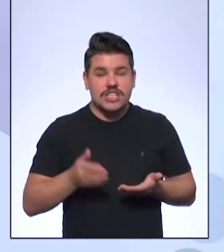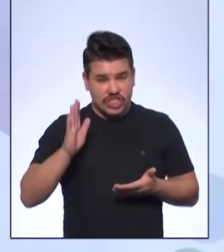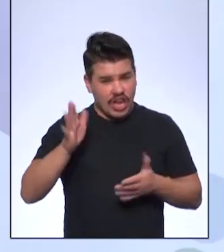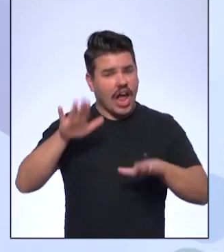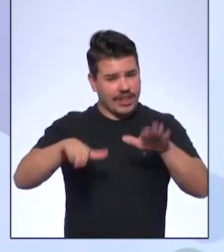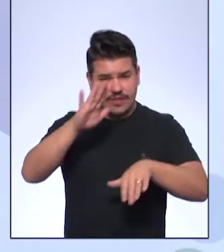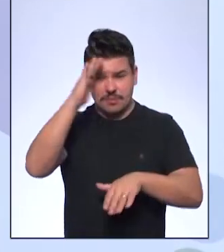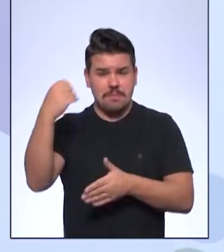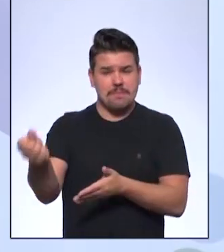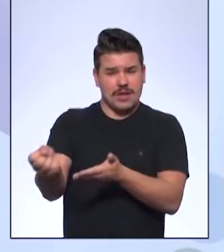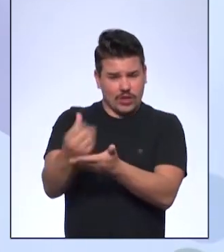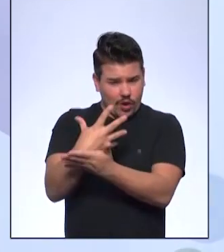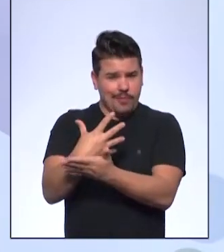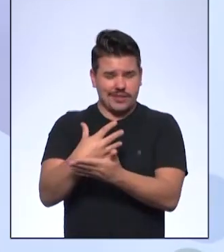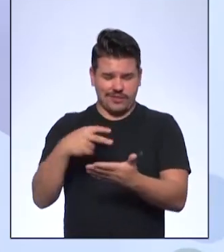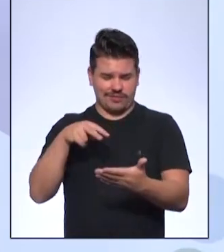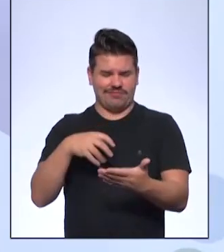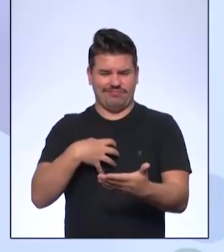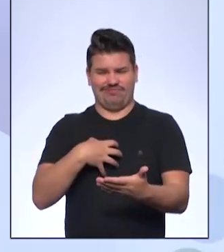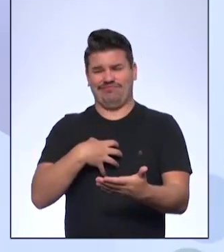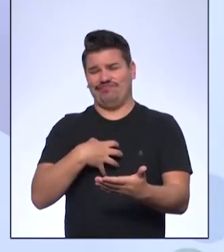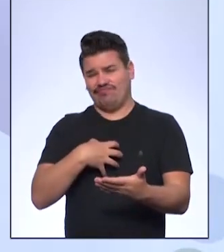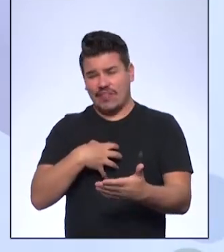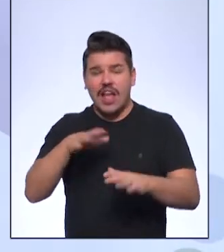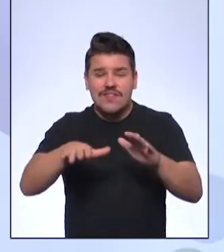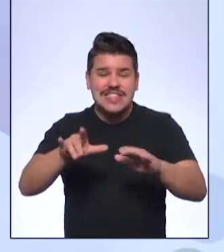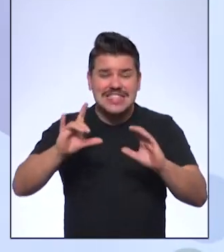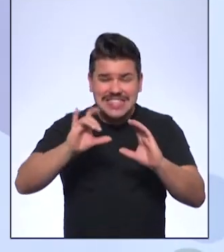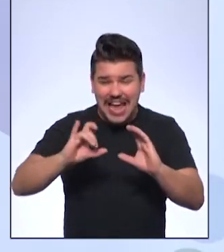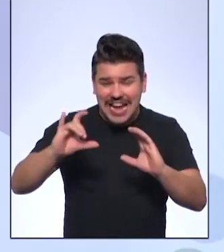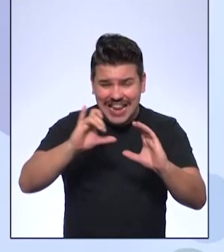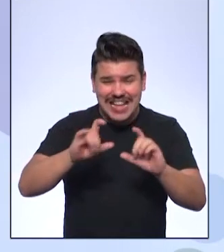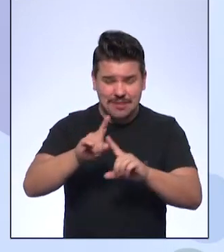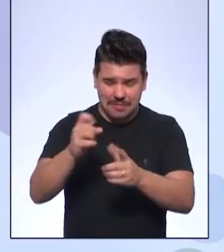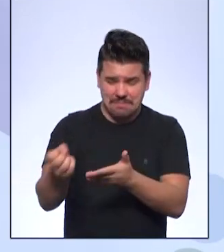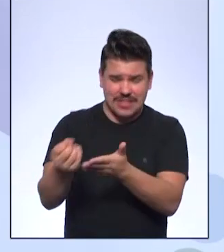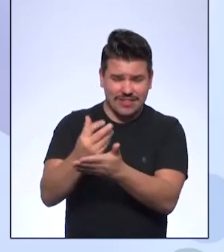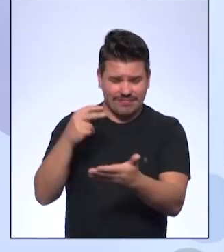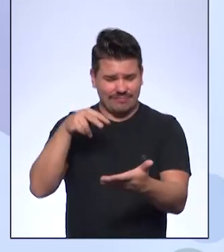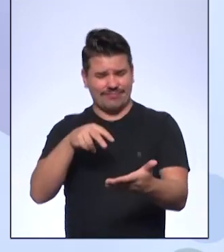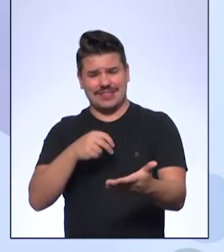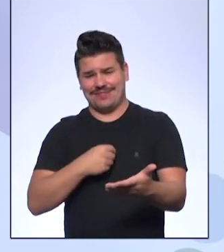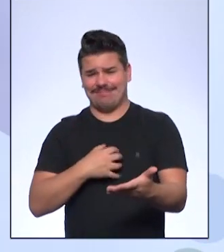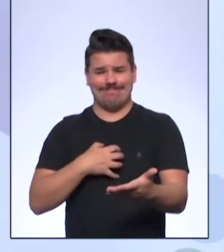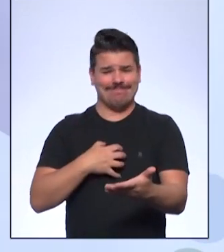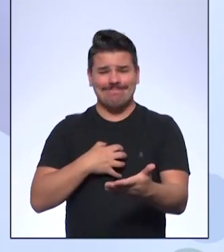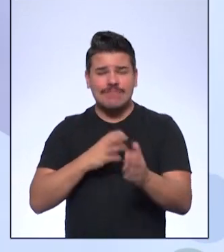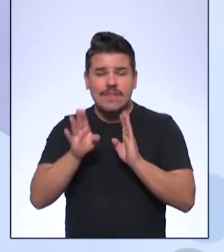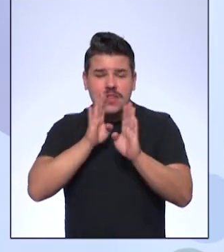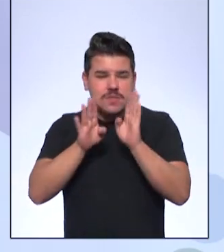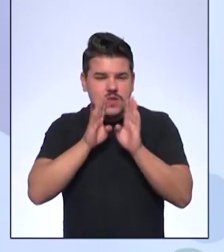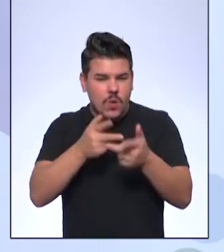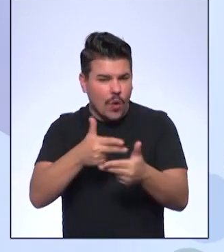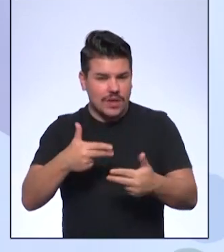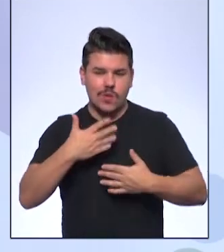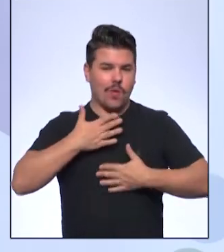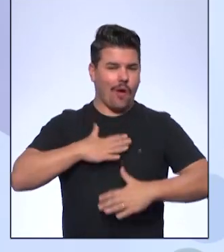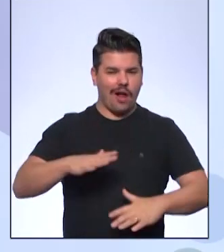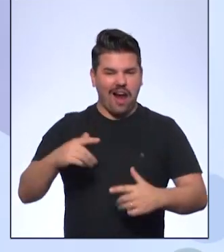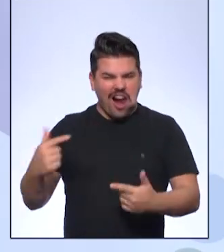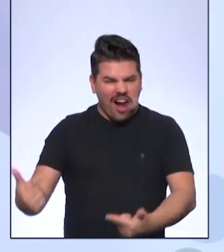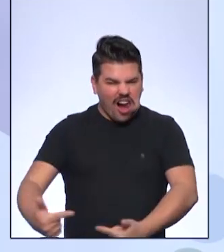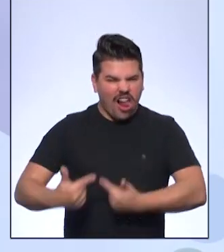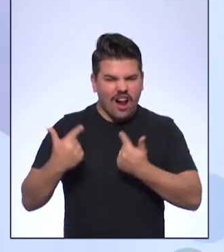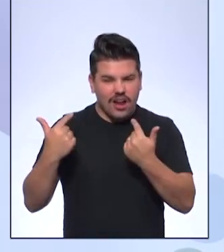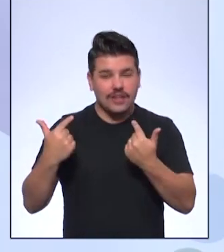mensagem desagradável lá no Instagram ou no Facebook, algumas mensagens bem